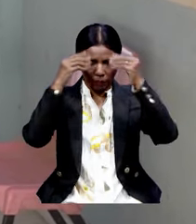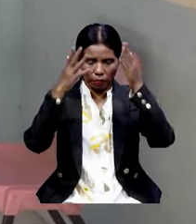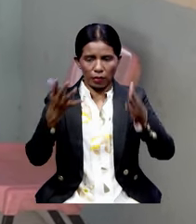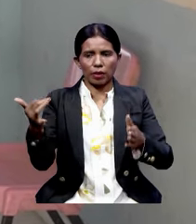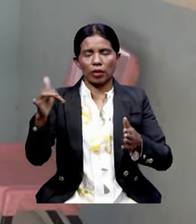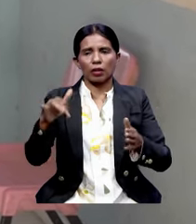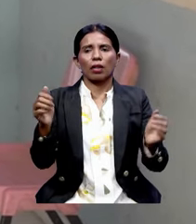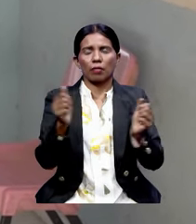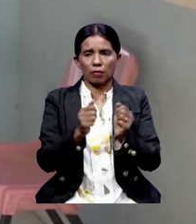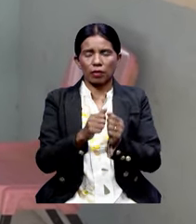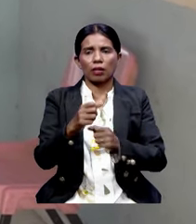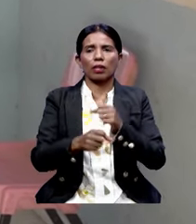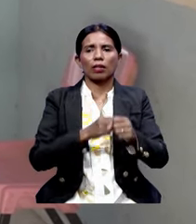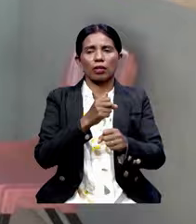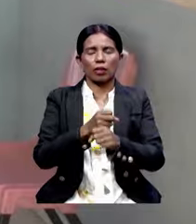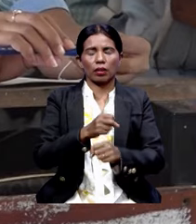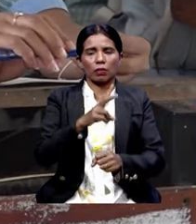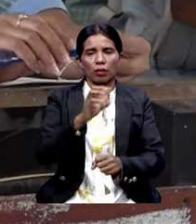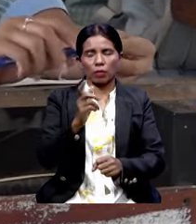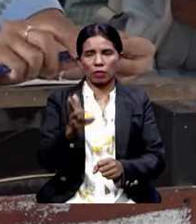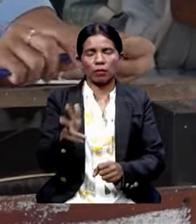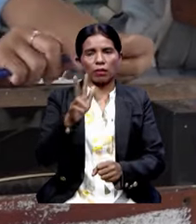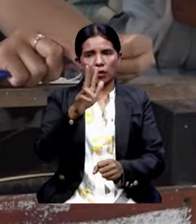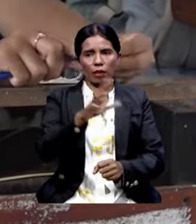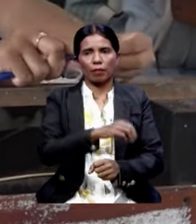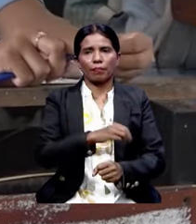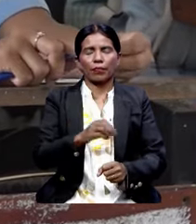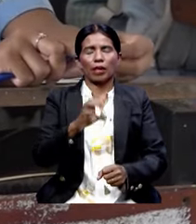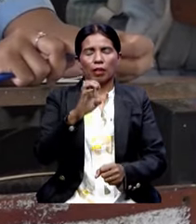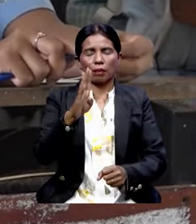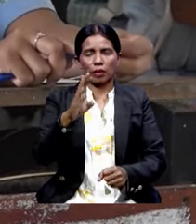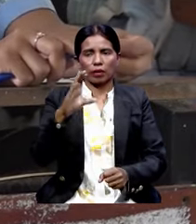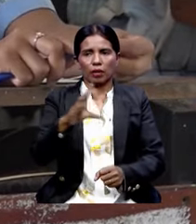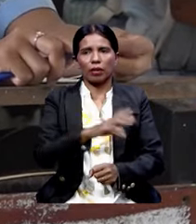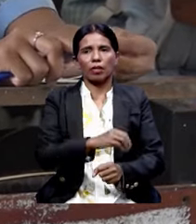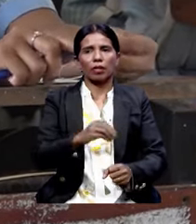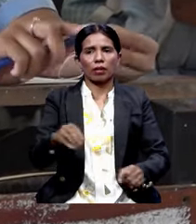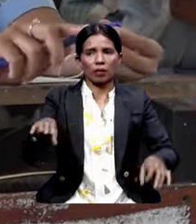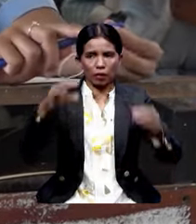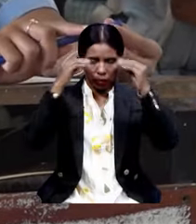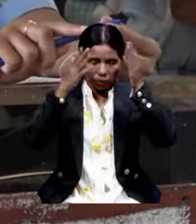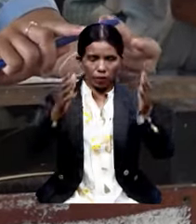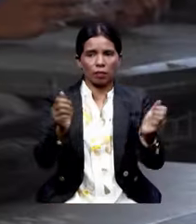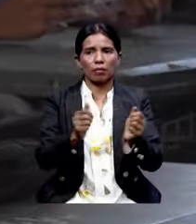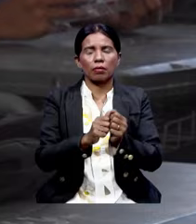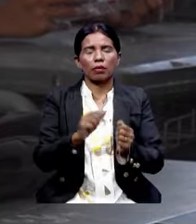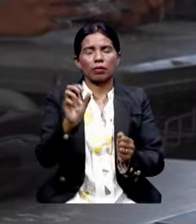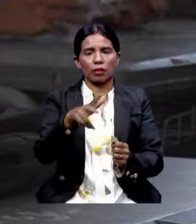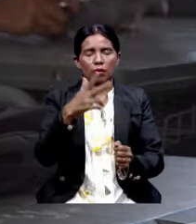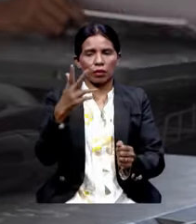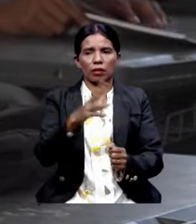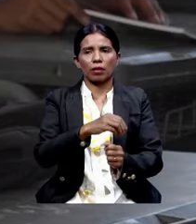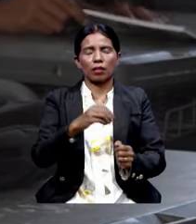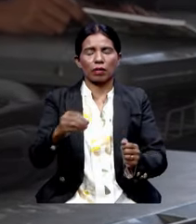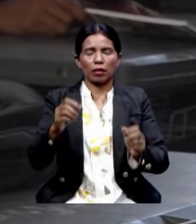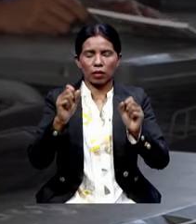contratar o CIRA e a Tina Rio Rua no Sintolo. Dune e a EBC Farol Professores Parciais no Sintolo, no contratado na Rua,